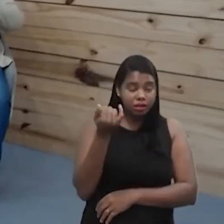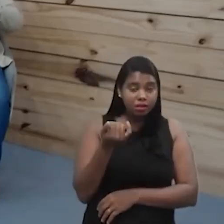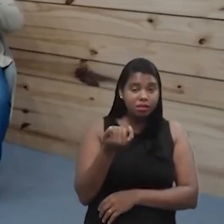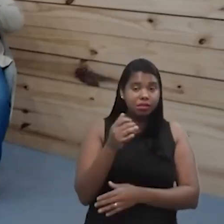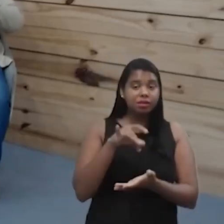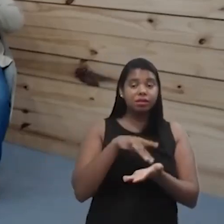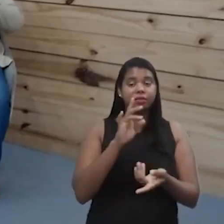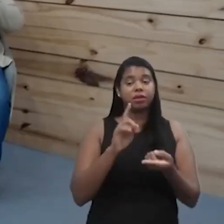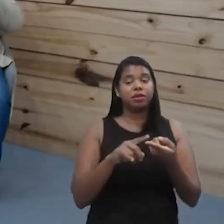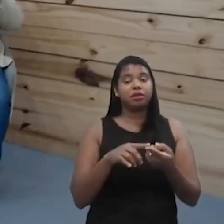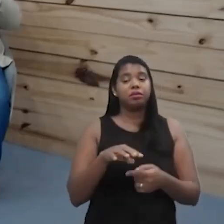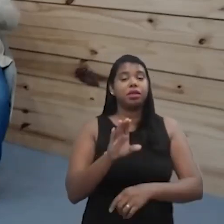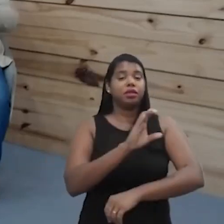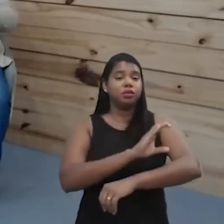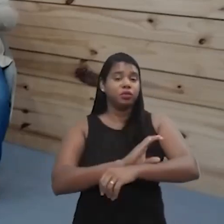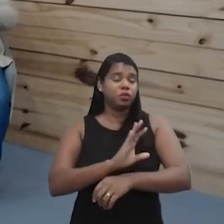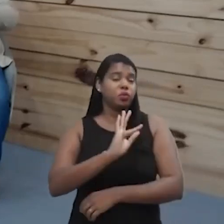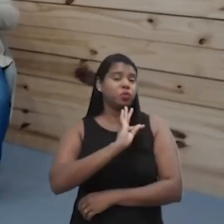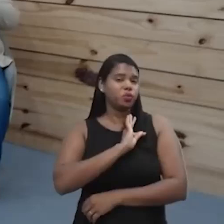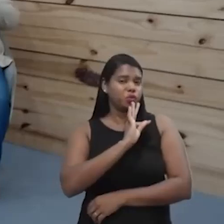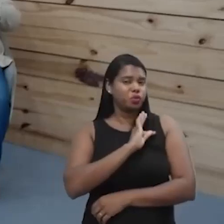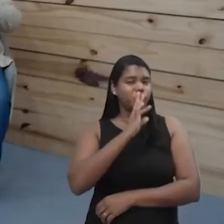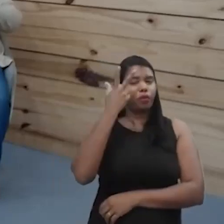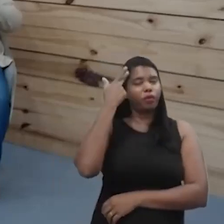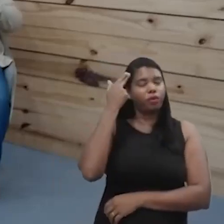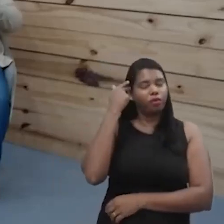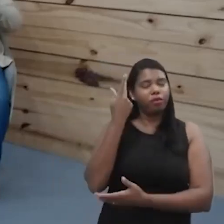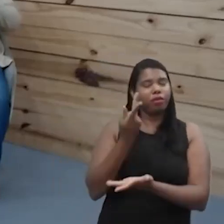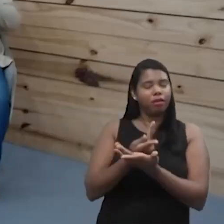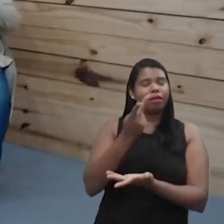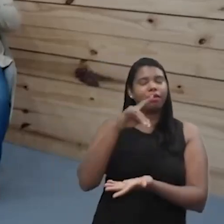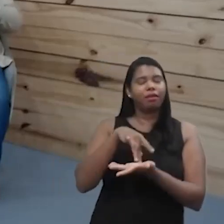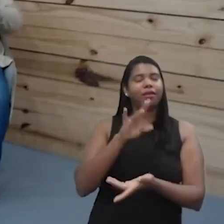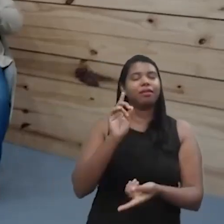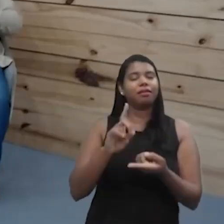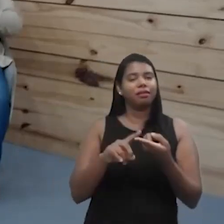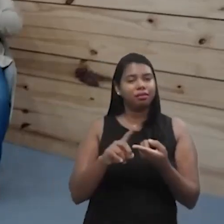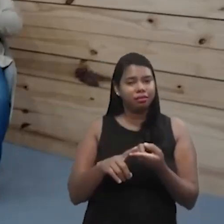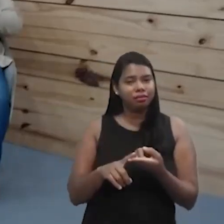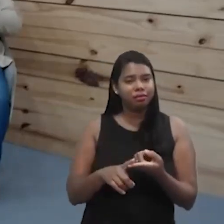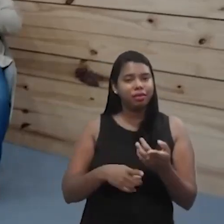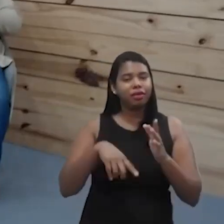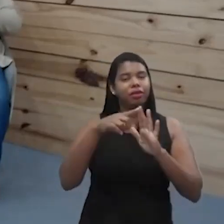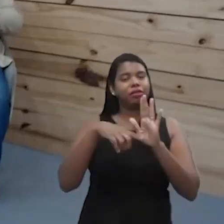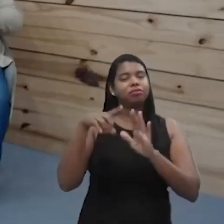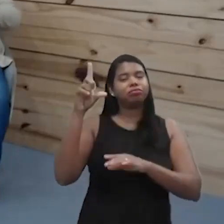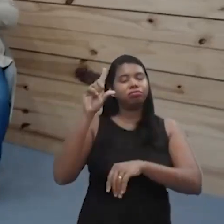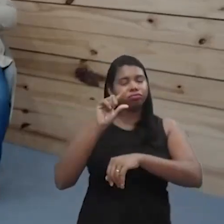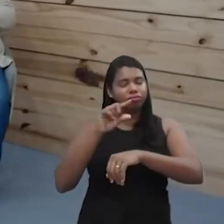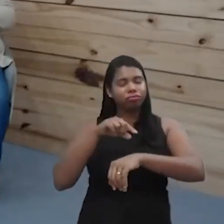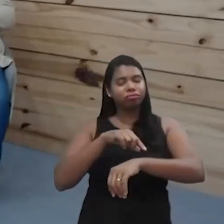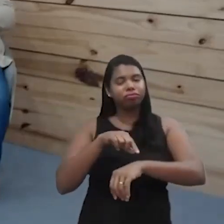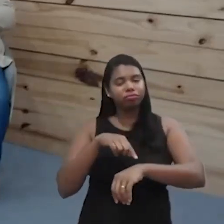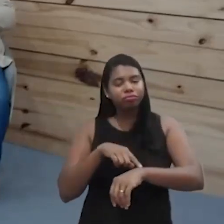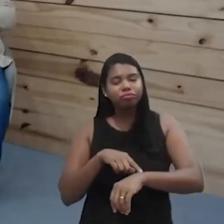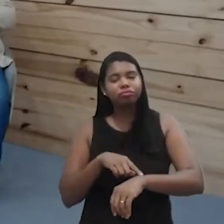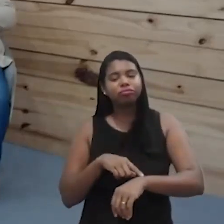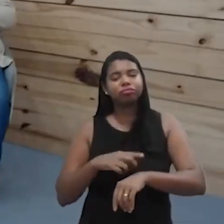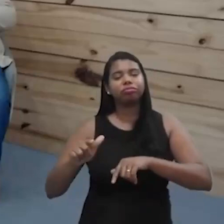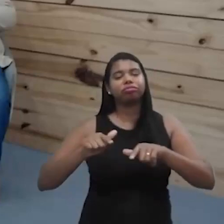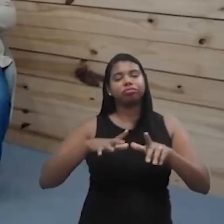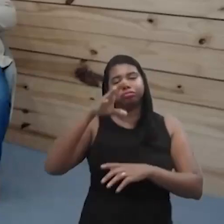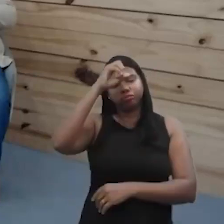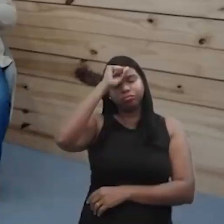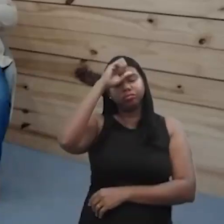E através de um curso técnico, que normalmente ele é realizado dentro de uma carga horária menor, né, atende à